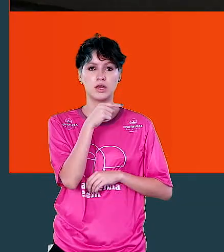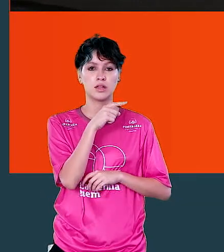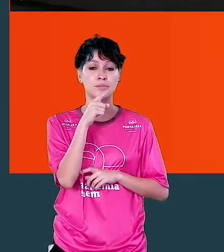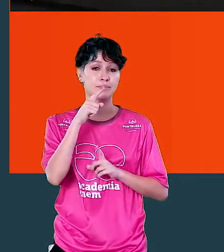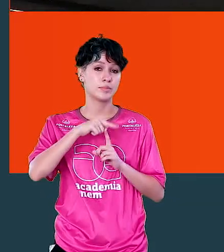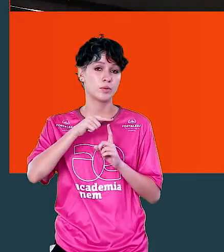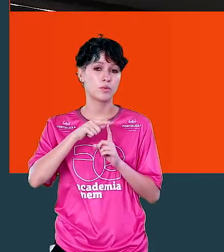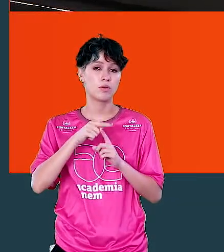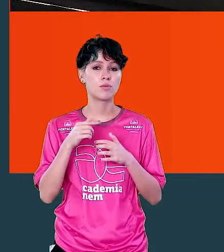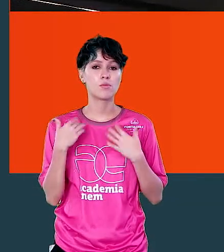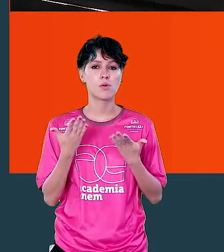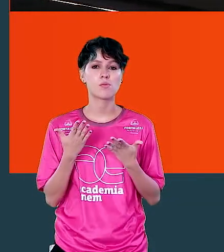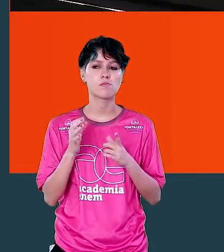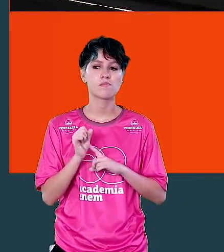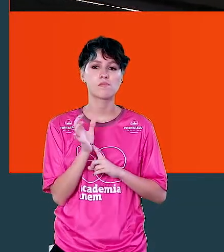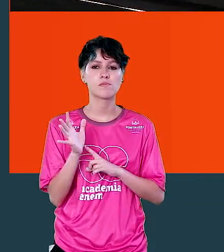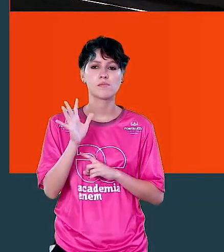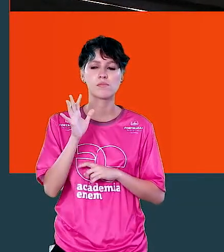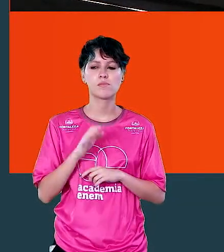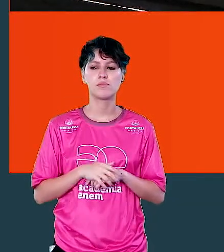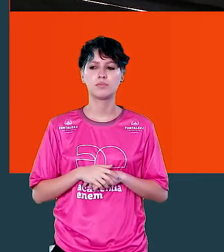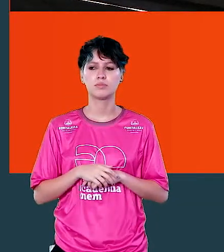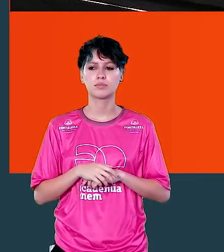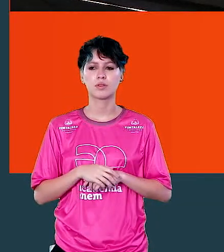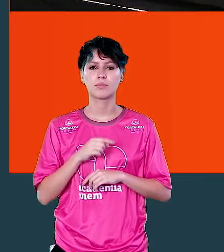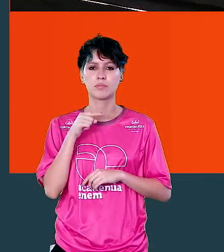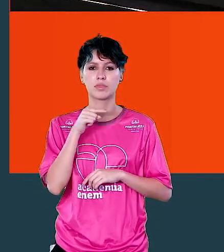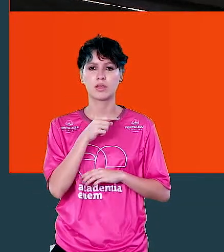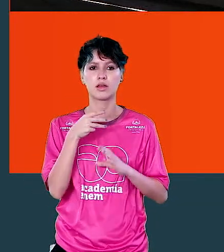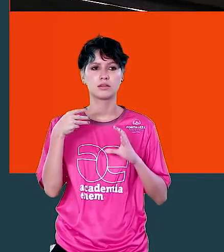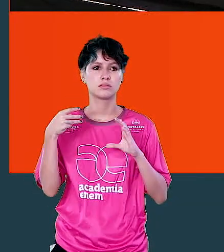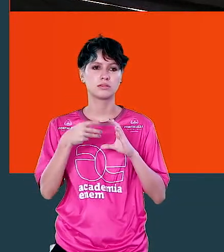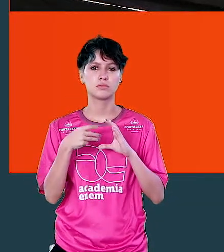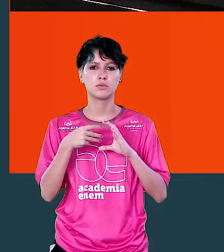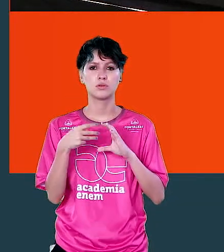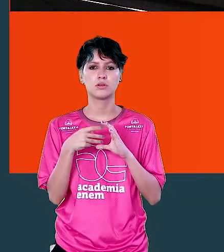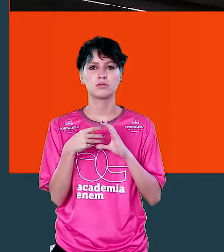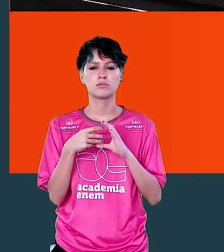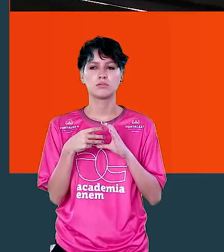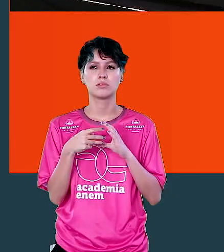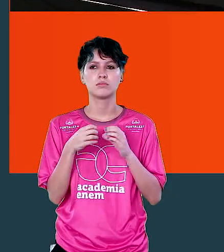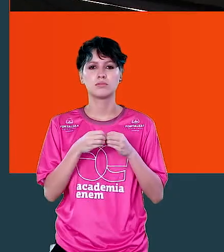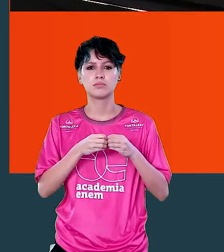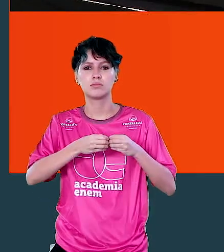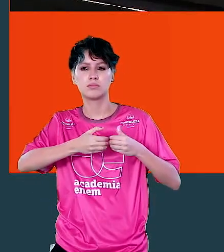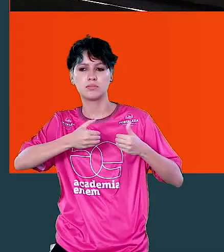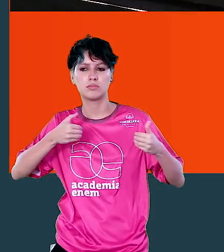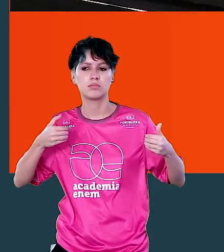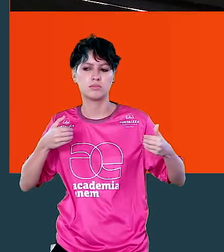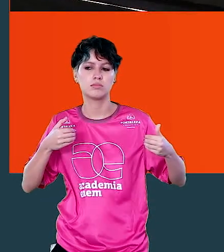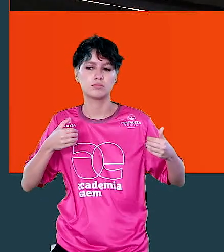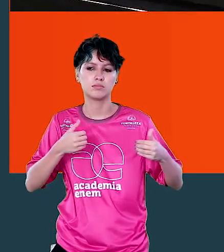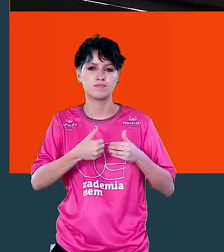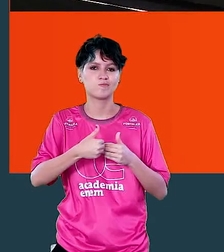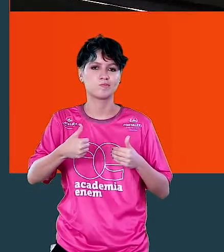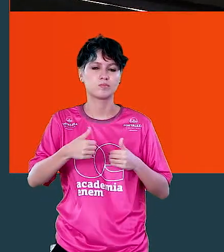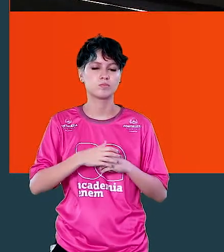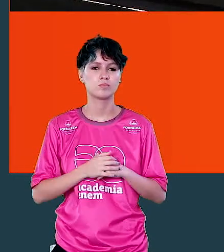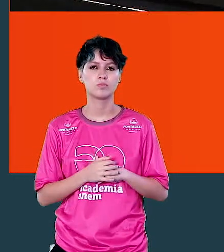Estado vapor. Essa molécula não interage com essa perfeitamente, porque elas estão afastadas.